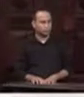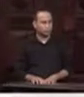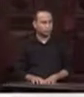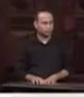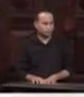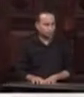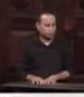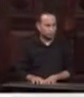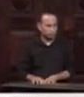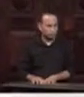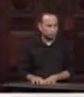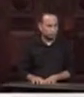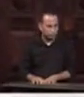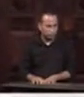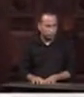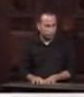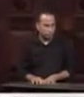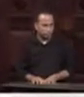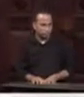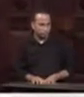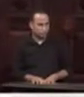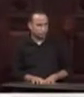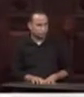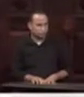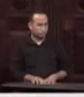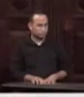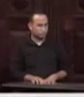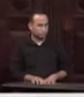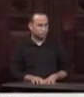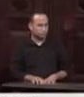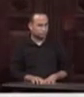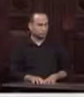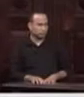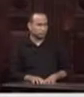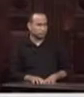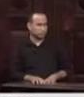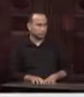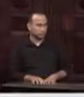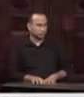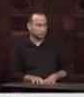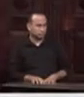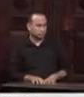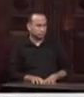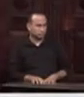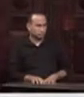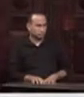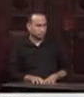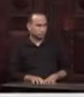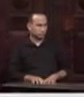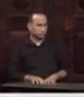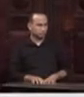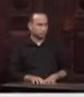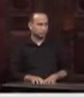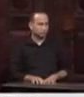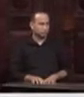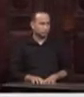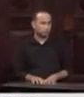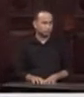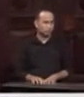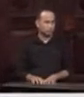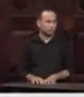Sessão da meia-noite. Bem, deputado Jânio Mendes, presidente do expediente